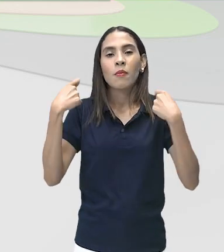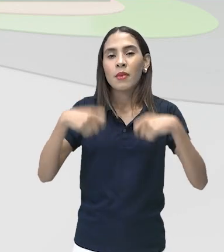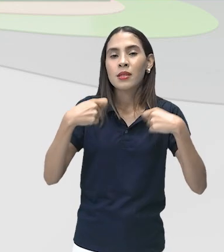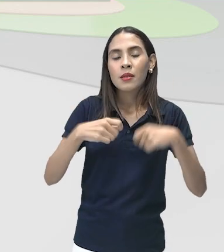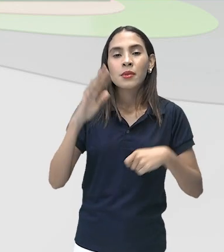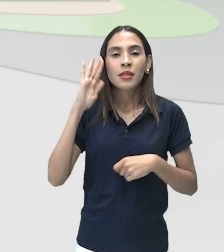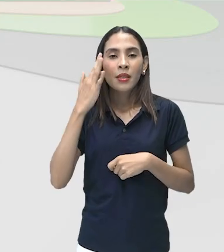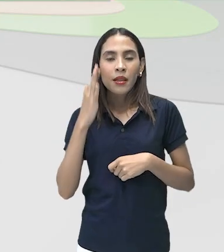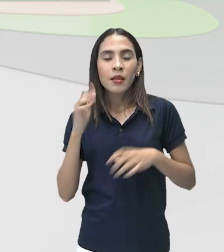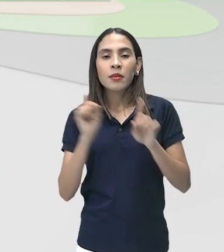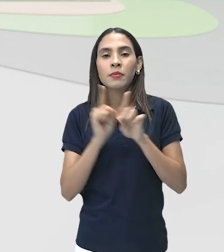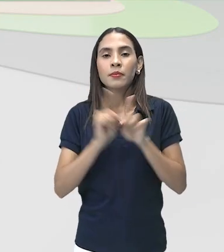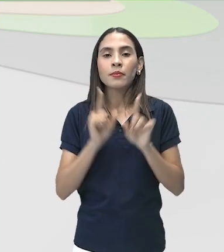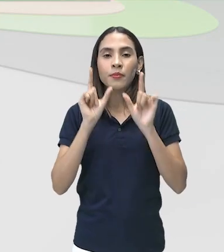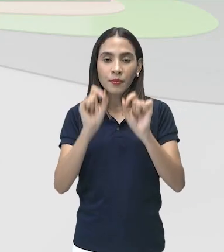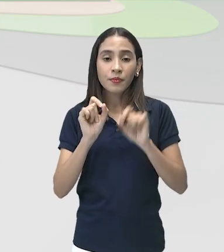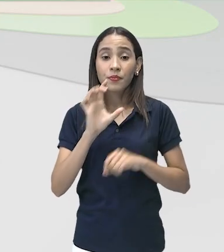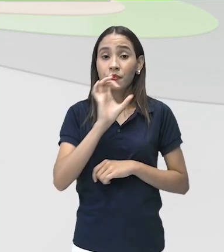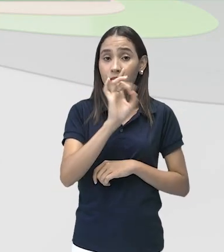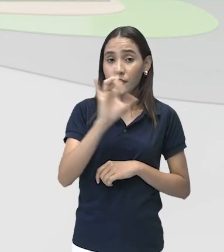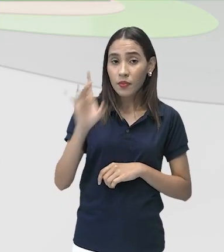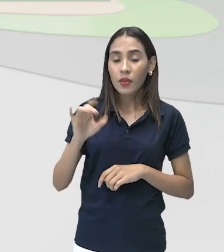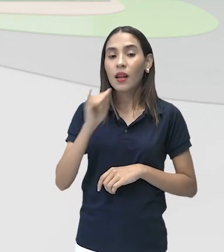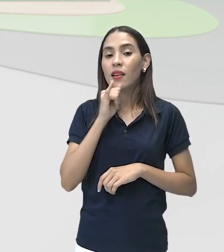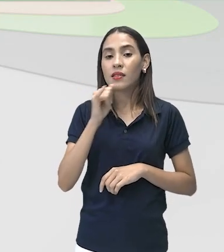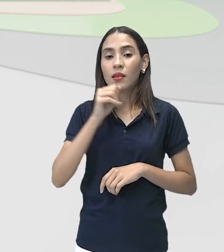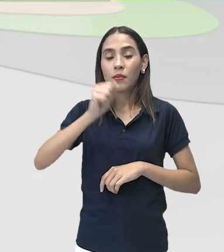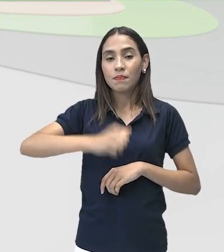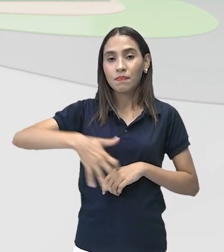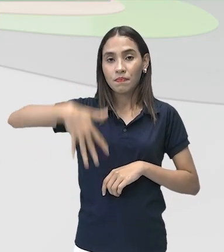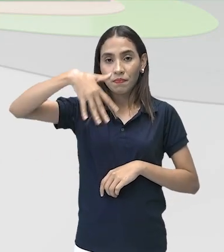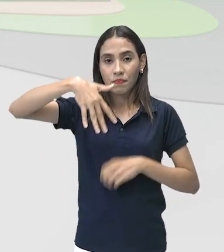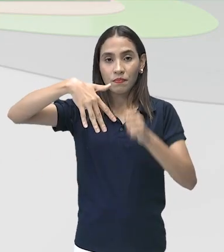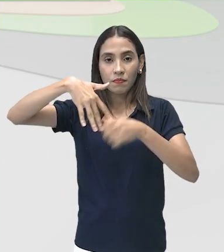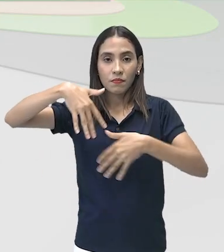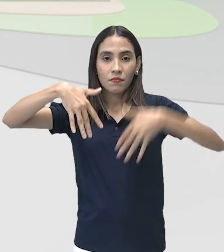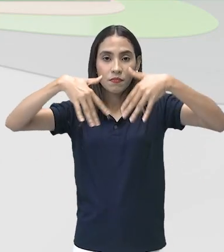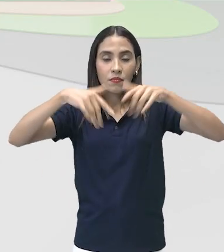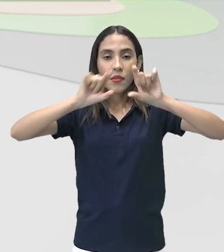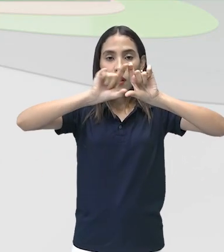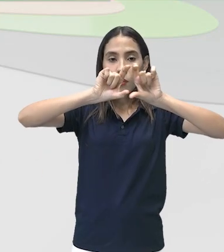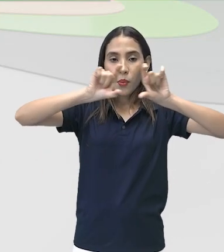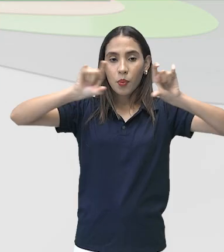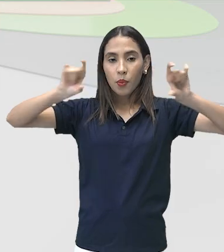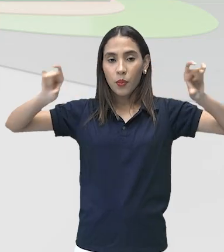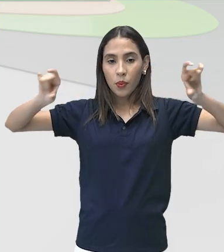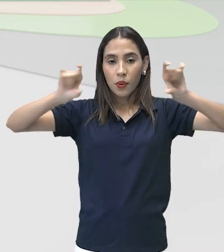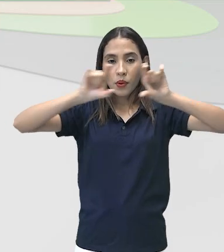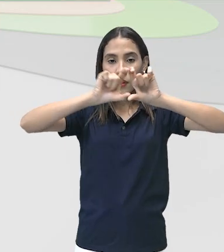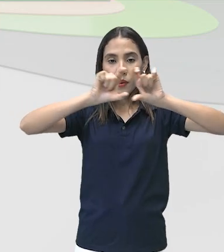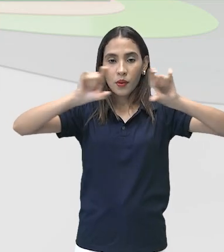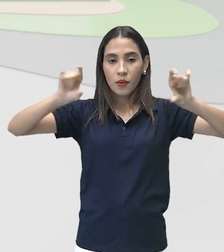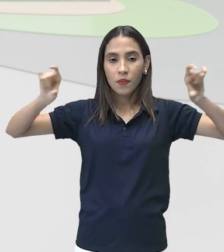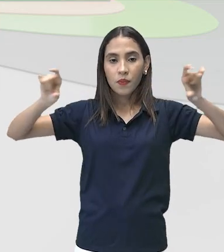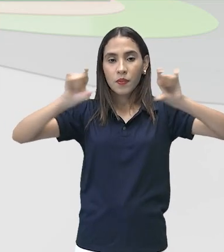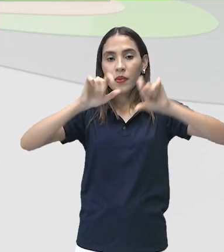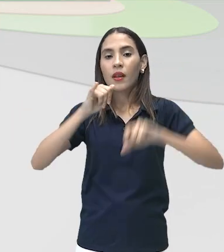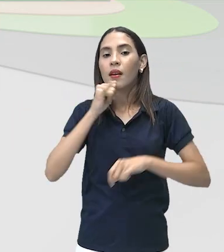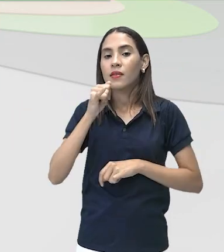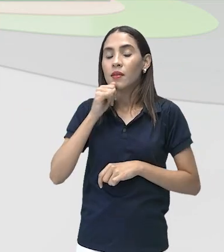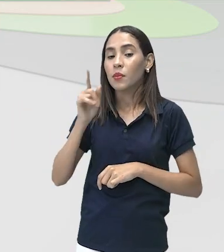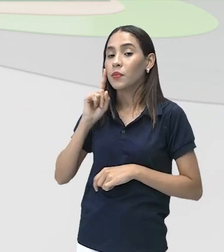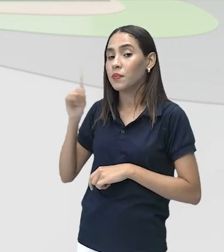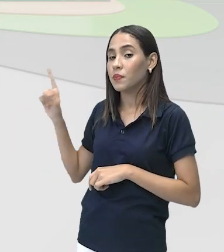precisamos entender que, para cada fileira horizontal, ou seja, a fileira que está passando aqui, no caso bem